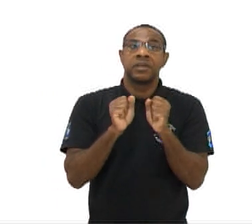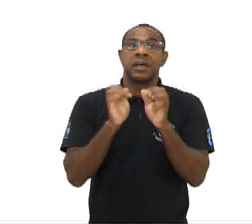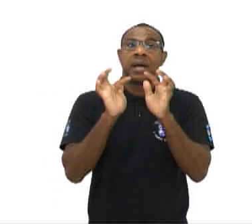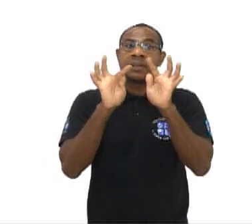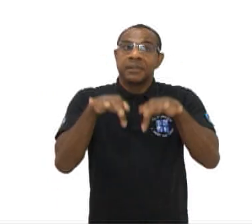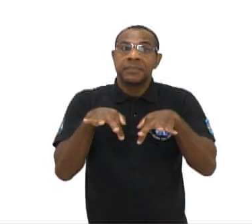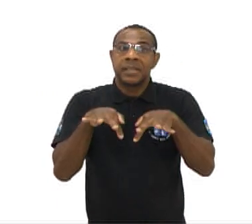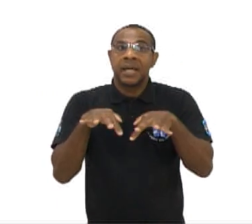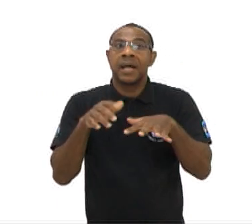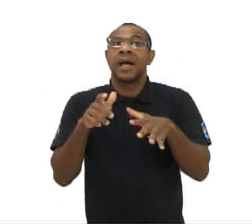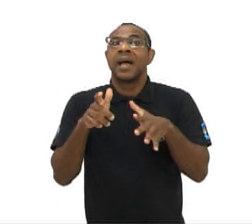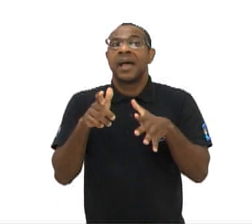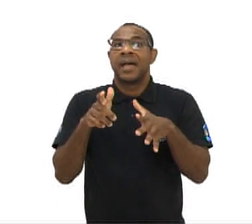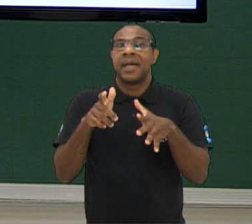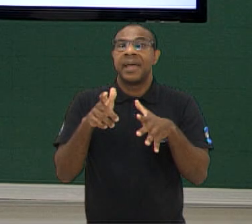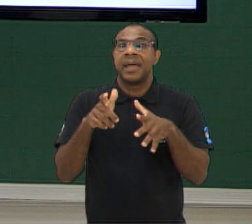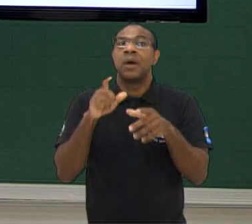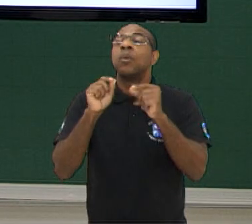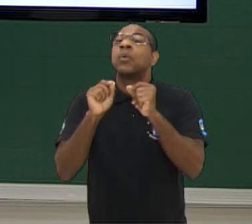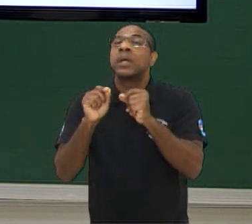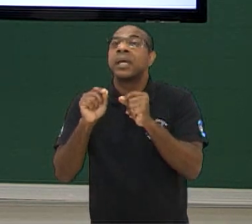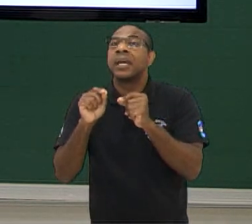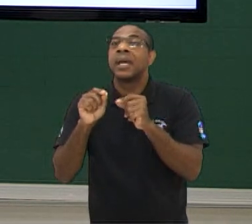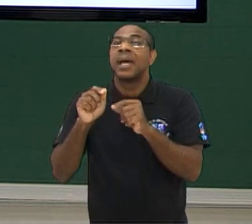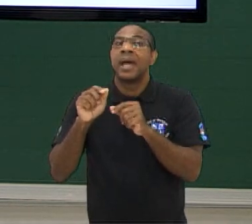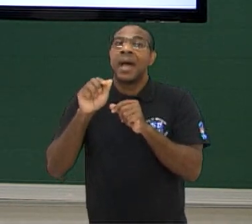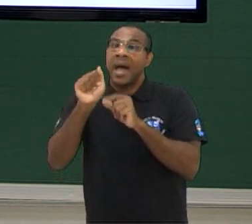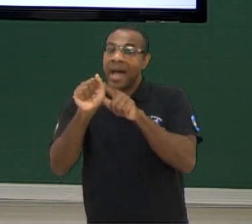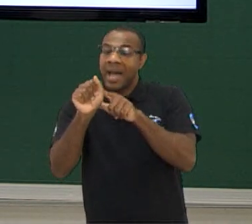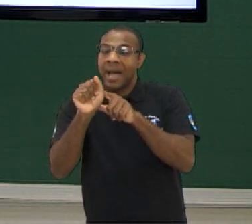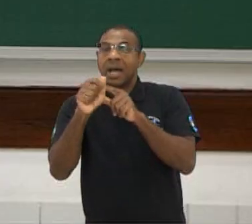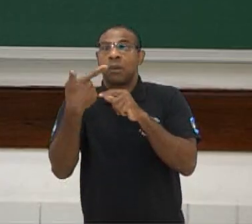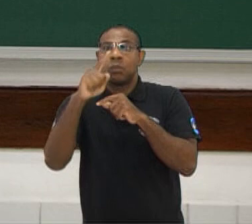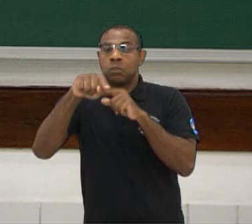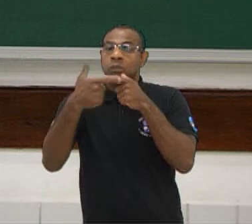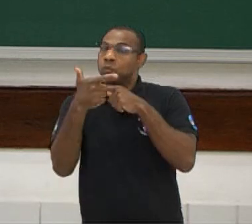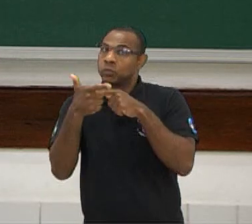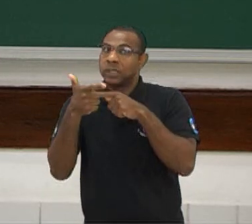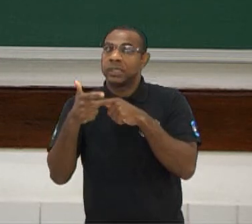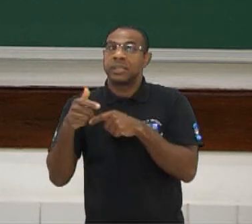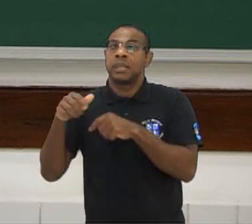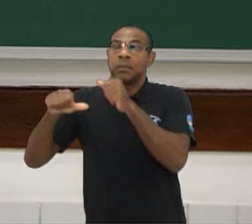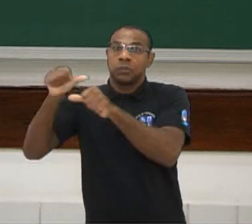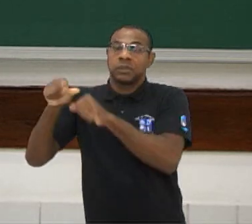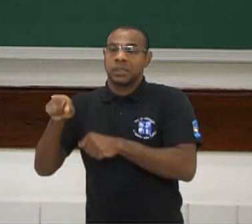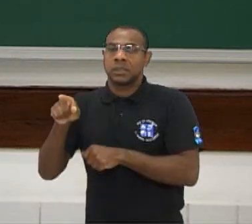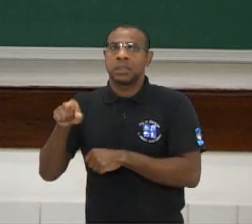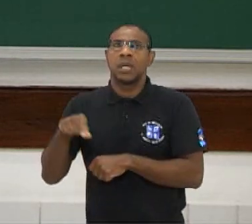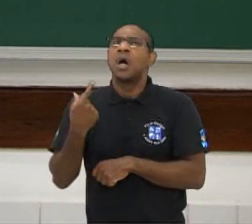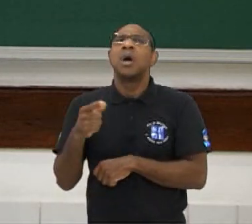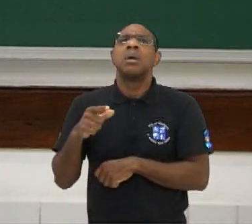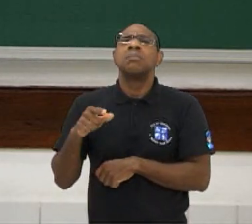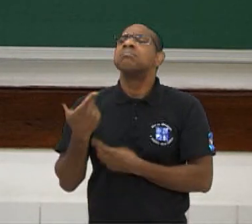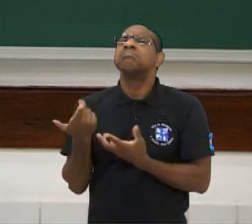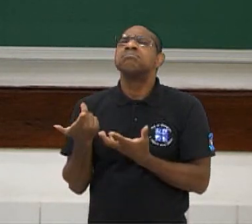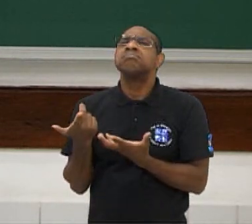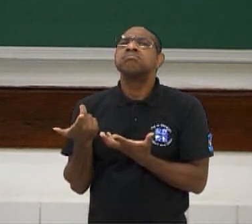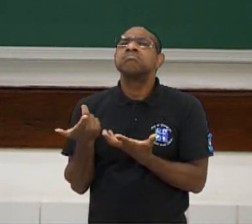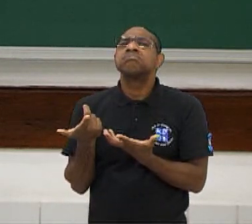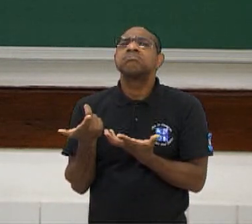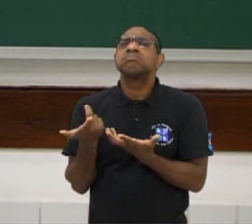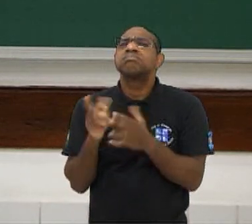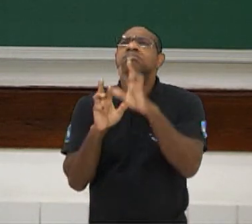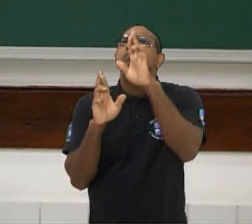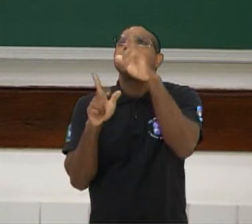a mudança. Nessa outra aqui eu não tenho a crase. Qual o sentido produzido em cada uma das